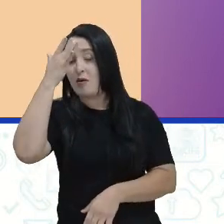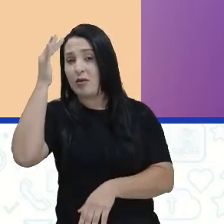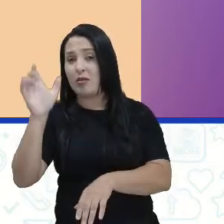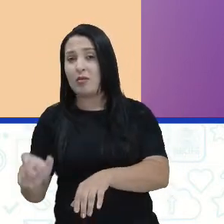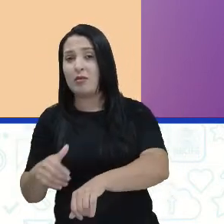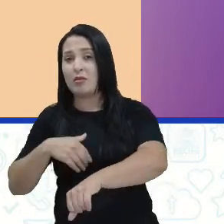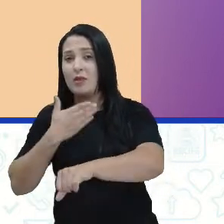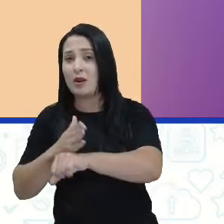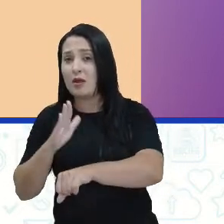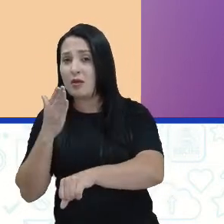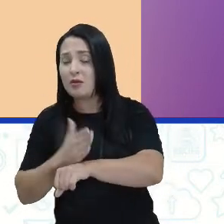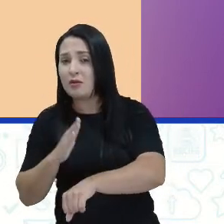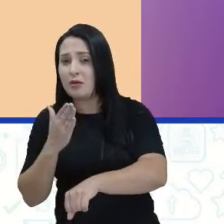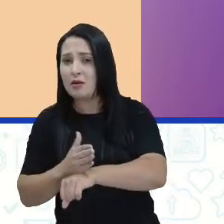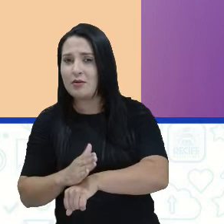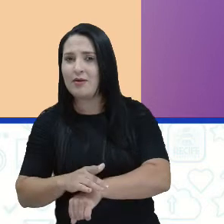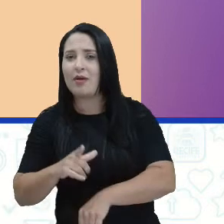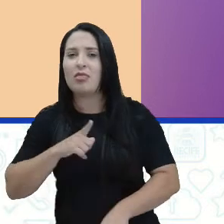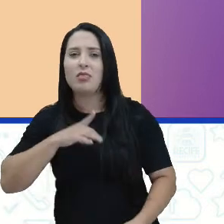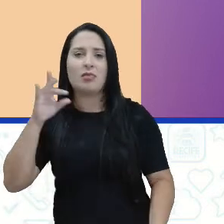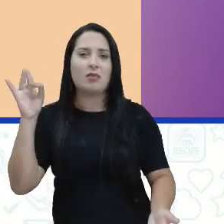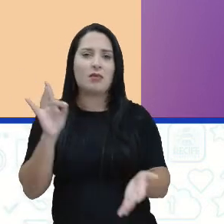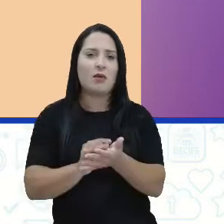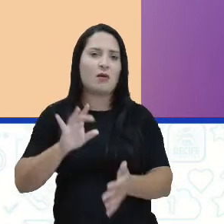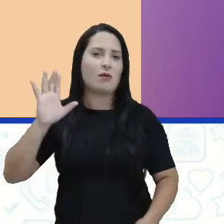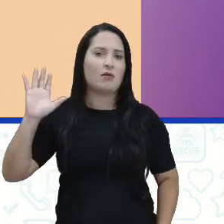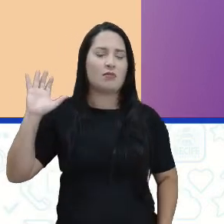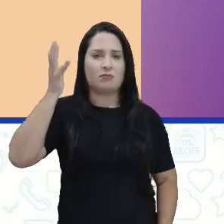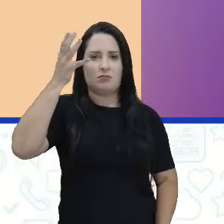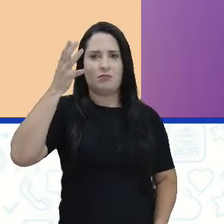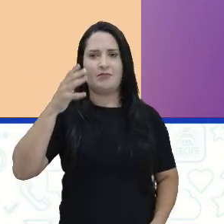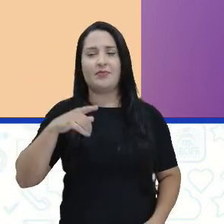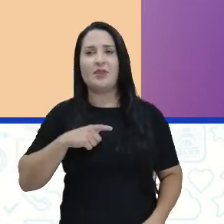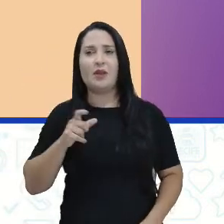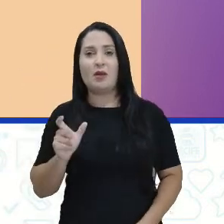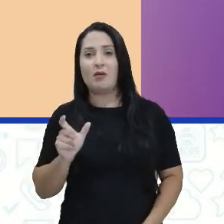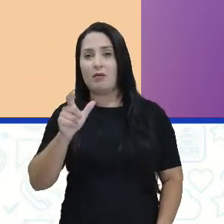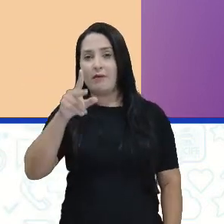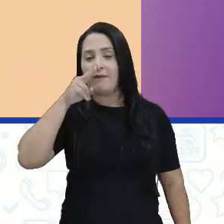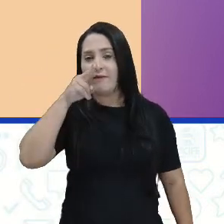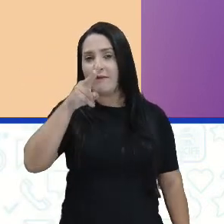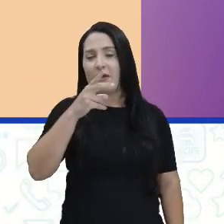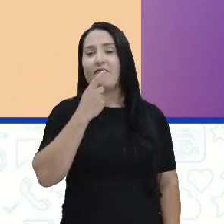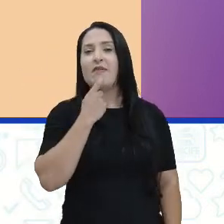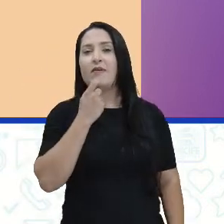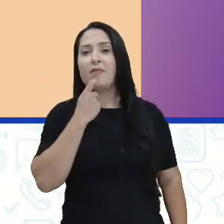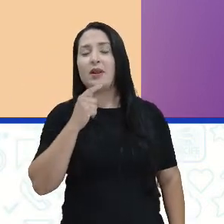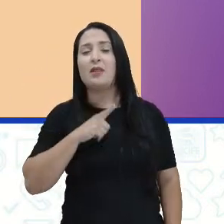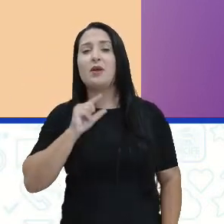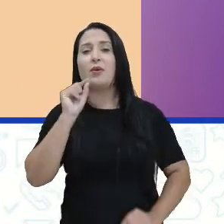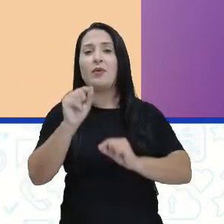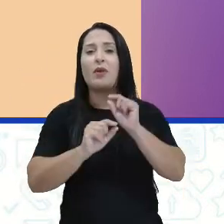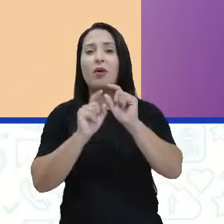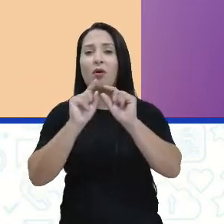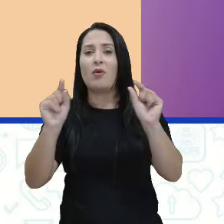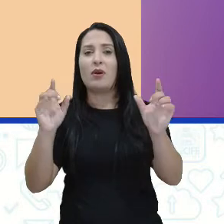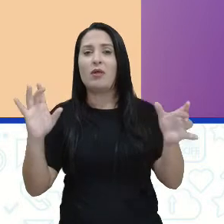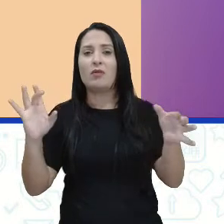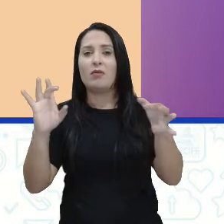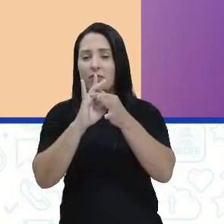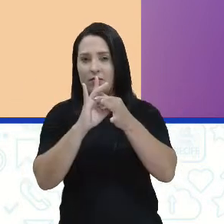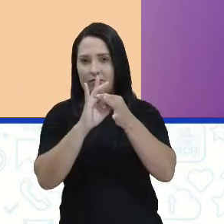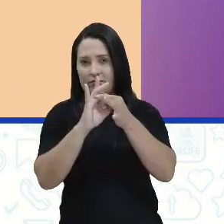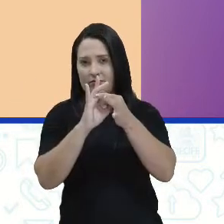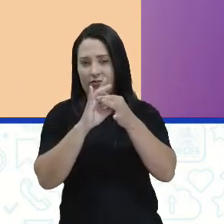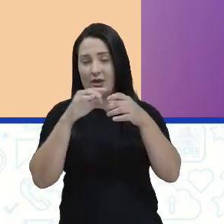decisão. Então, disse o treinador que está destacado em vermelho é uma oração intercalada. E quando eu